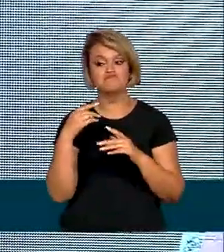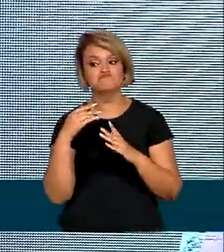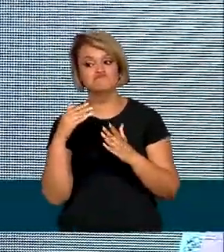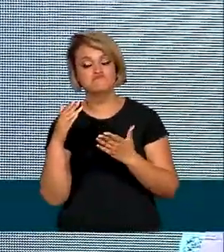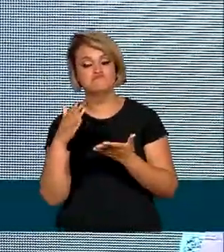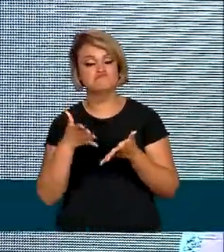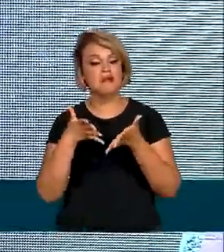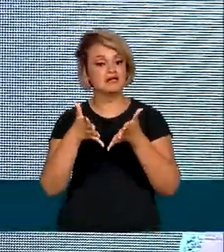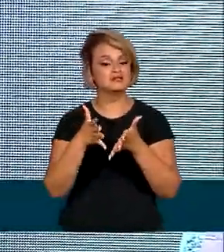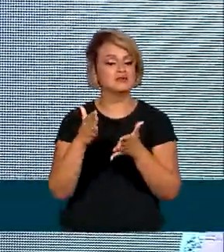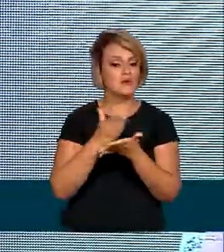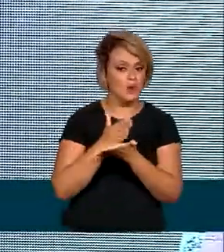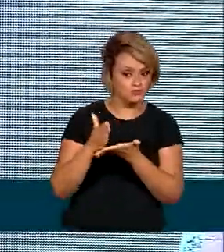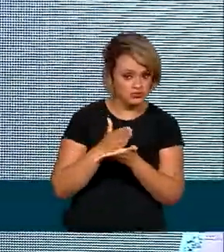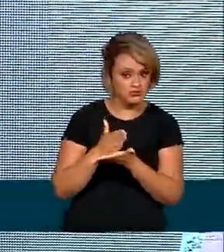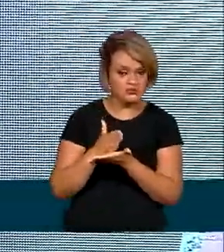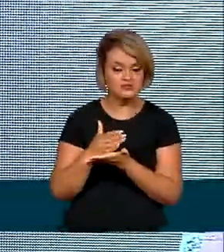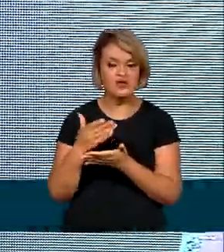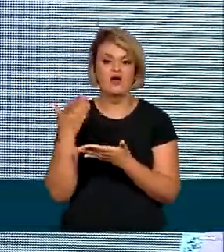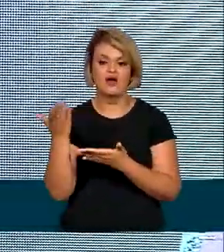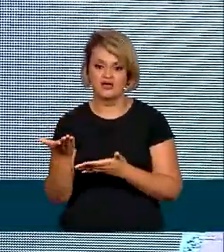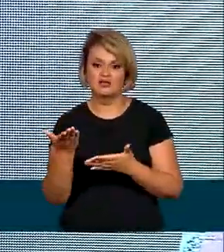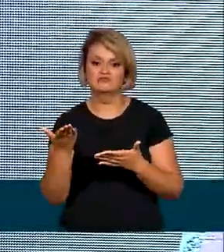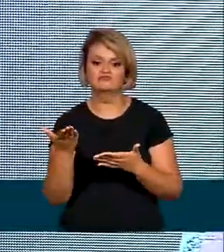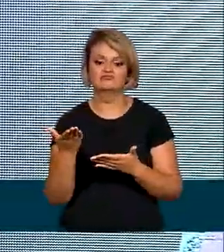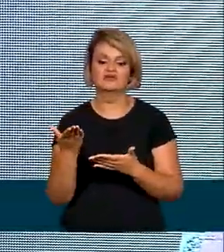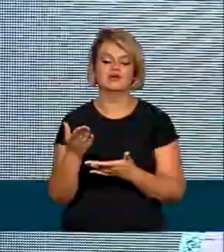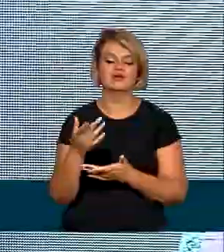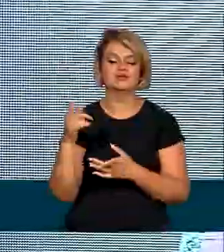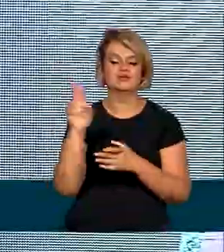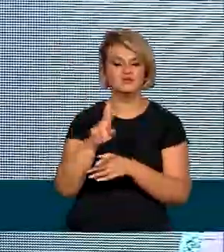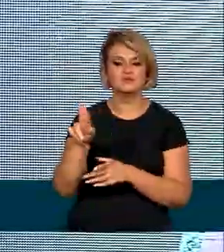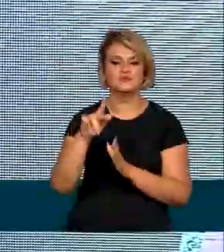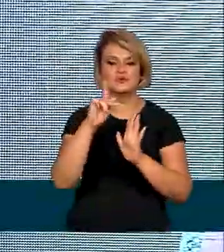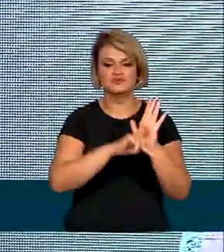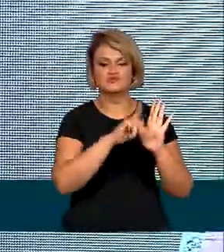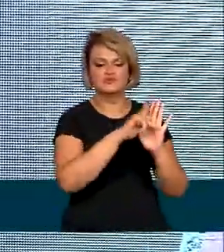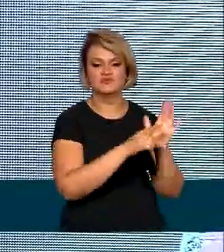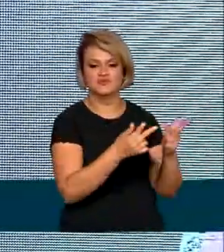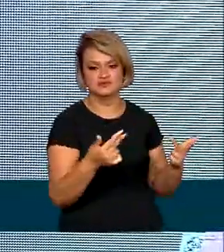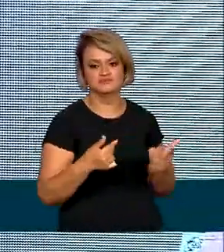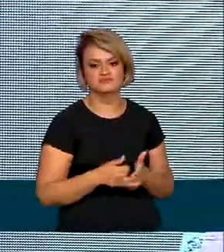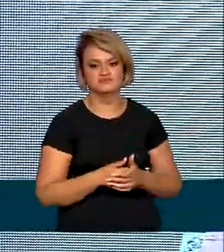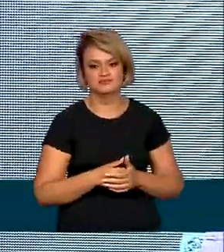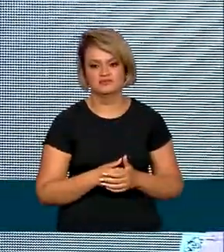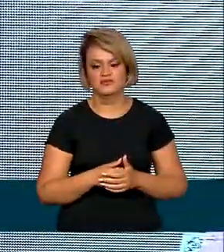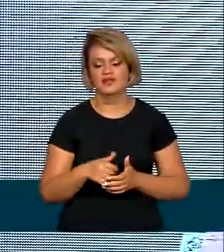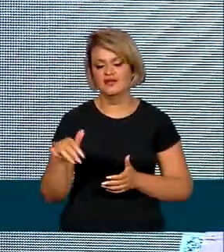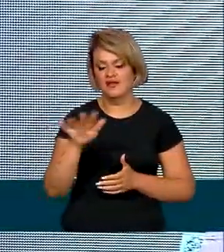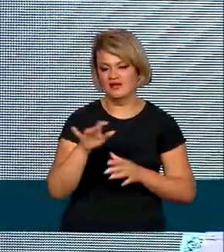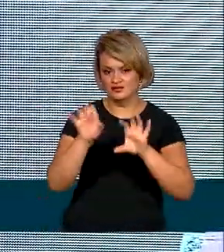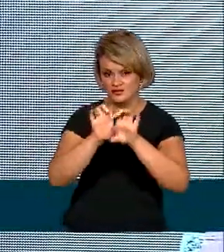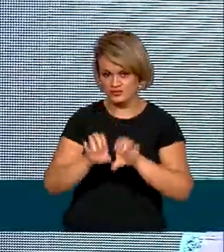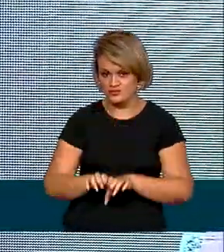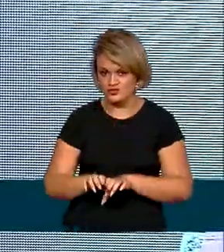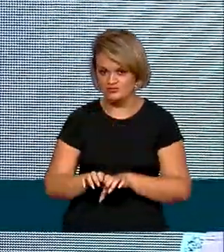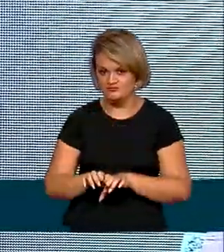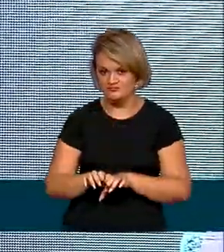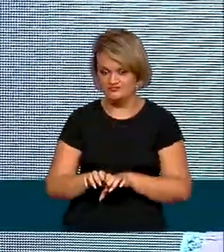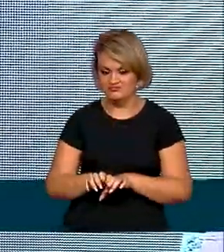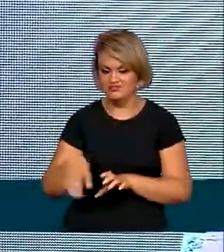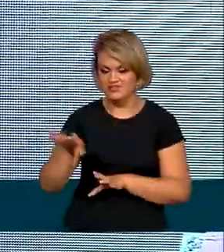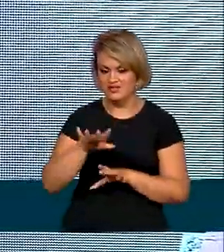prestação nós estaremos viabilizando muito desse projeto na área da infraestrutura